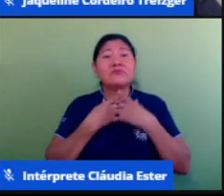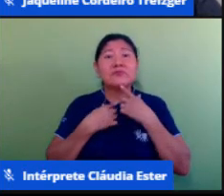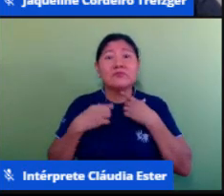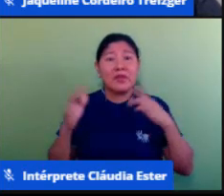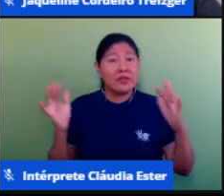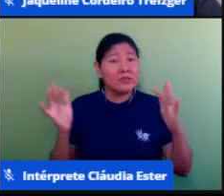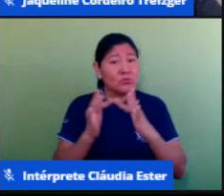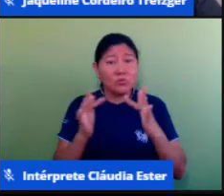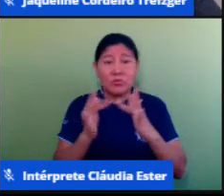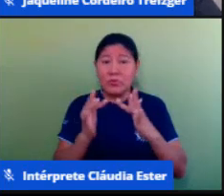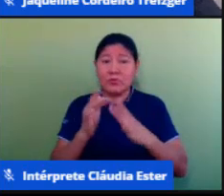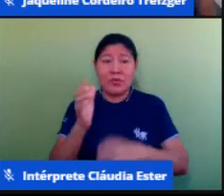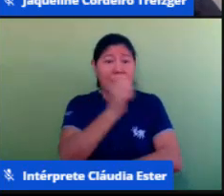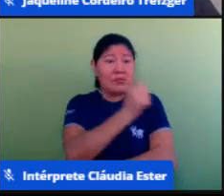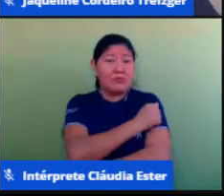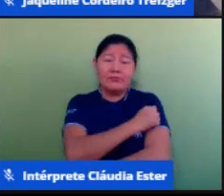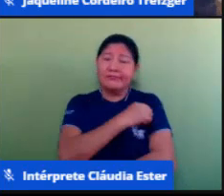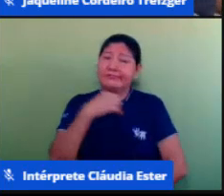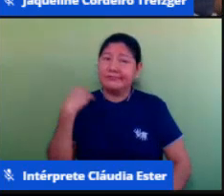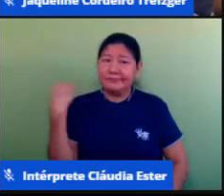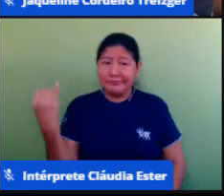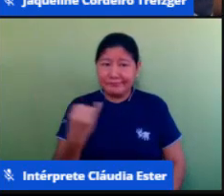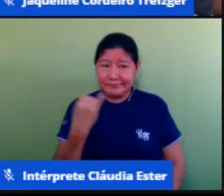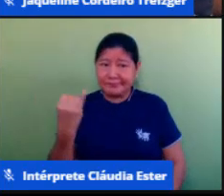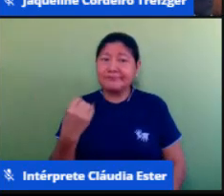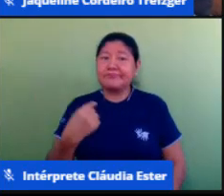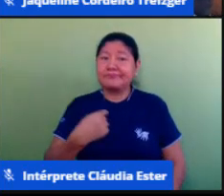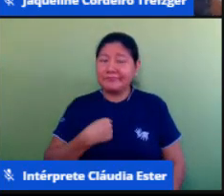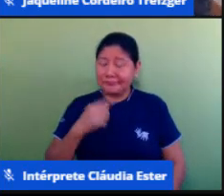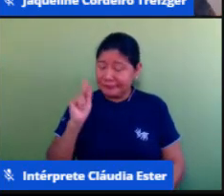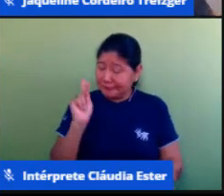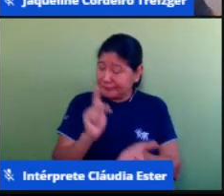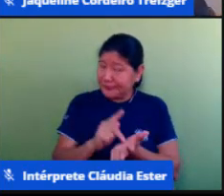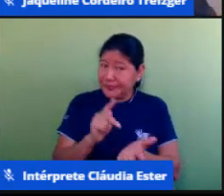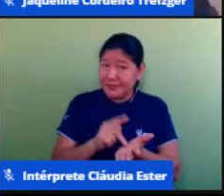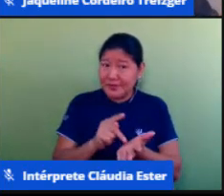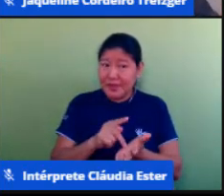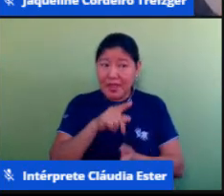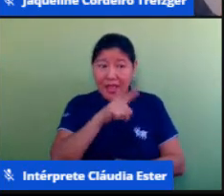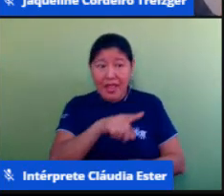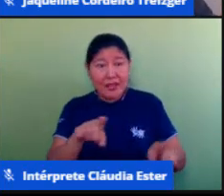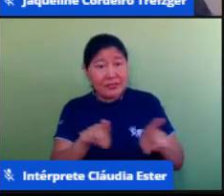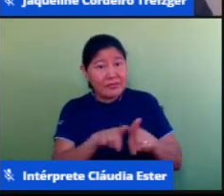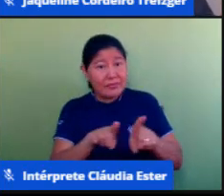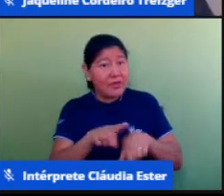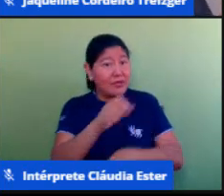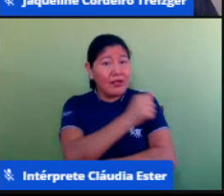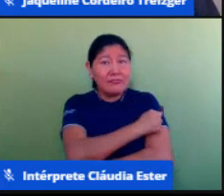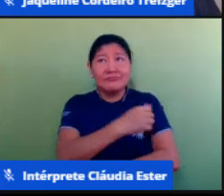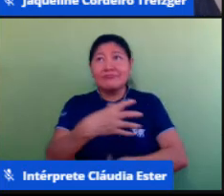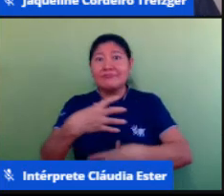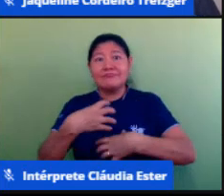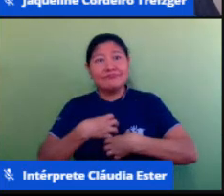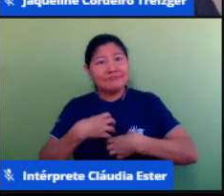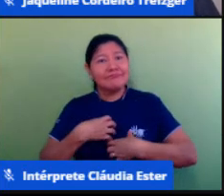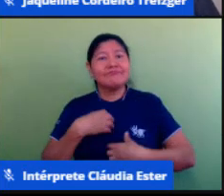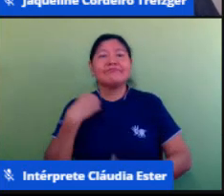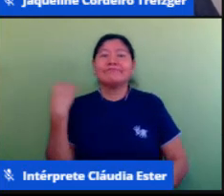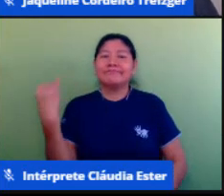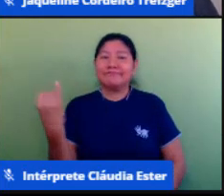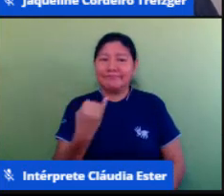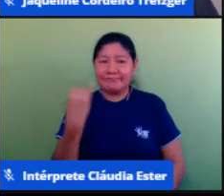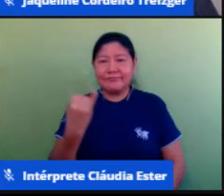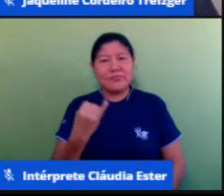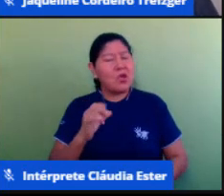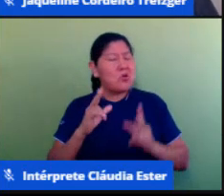alunos é importante para mim. É importante para eles, é importante para mim. Eu preciso. Aí ela falou,